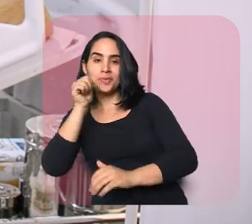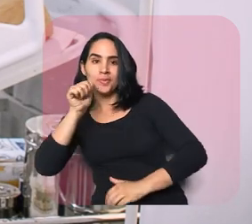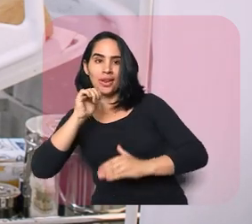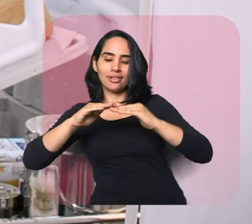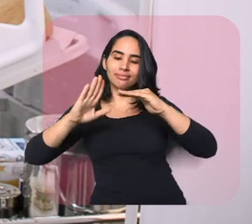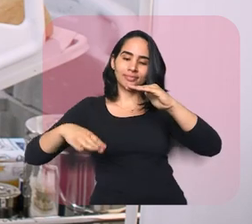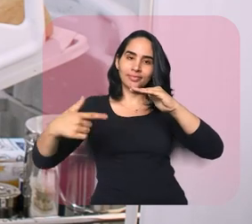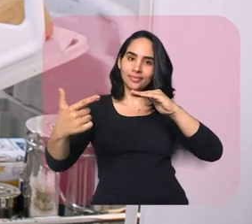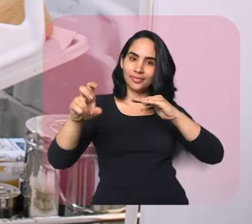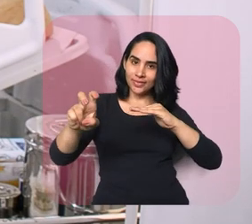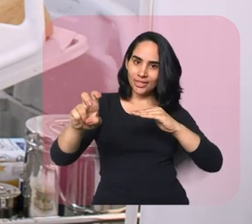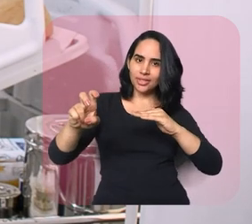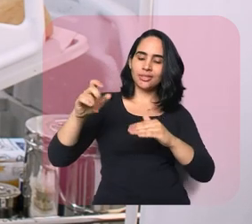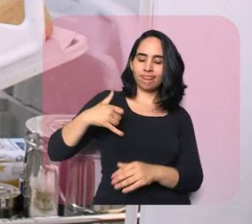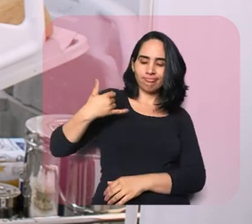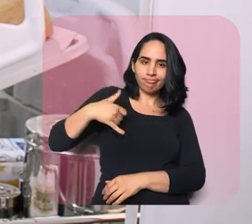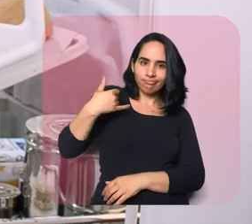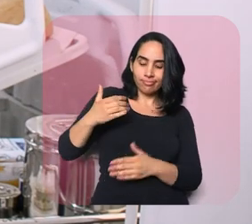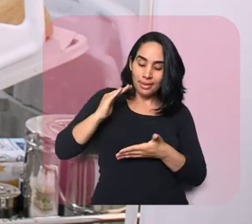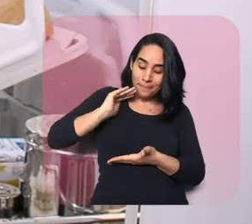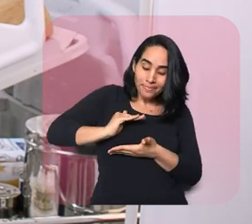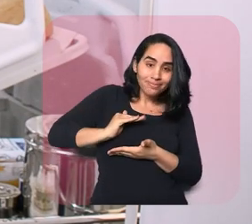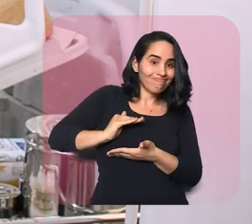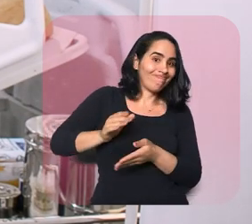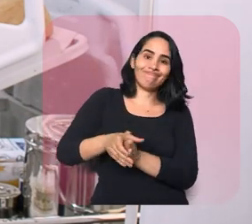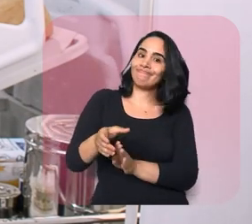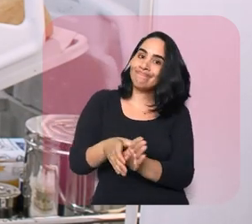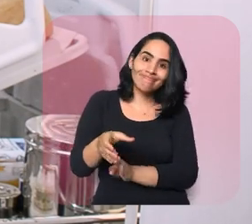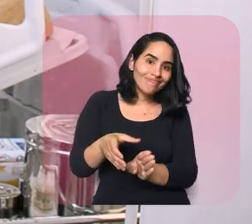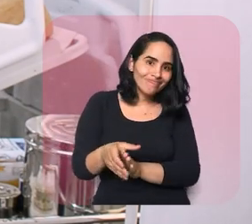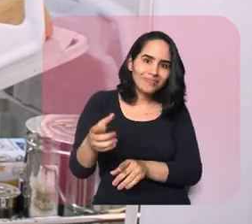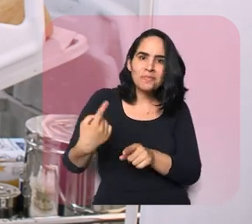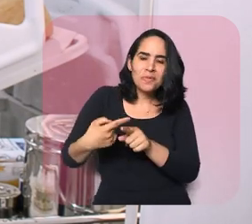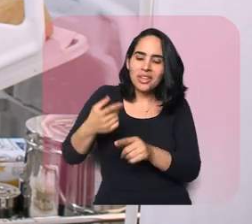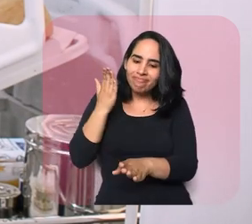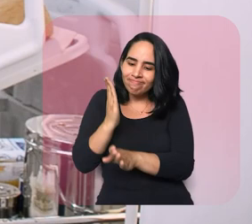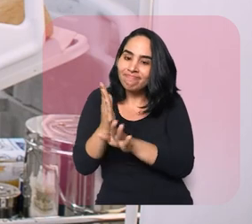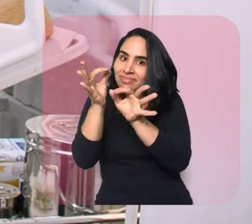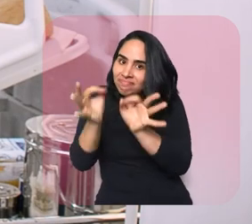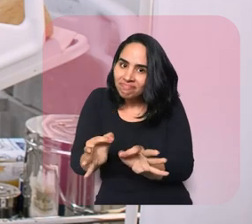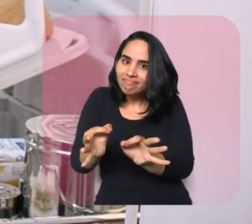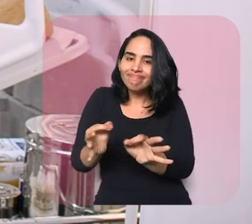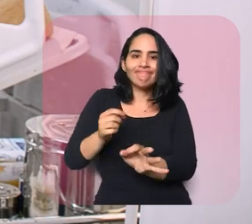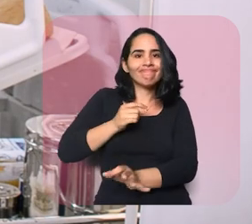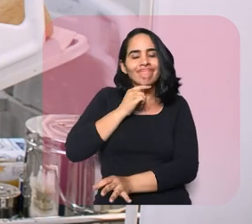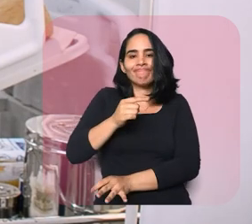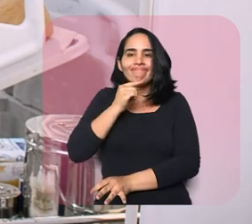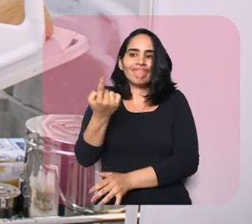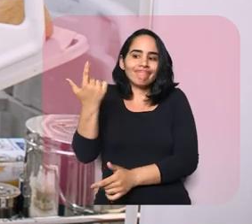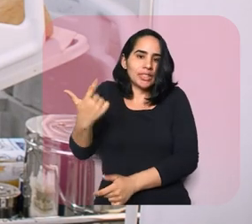abaixo de 25 anos, a mamografia ela não é indicada, pois a precisão do exame nessa faixa